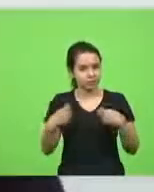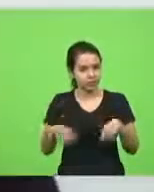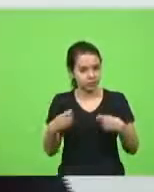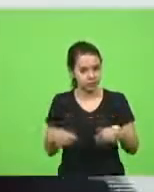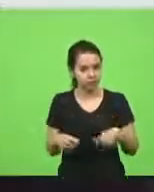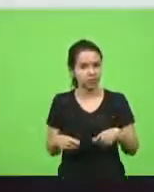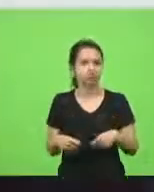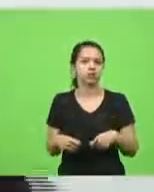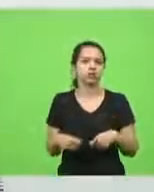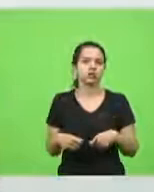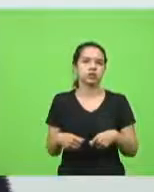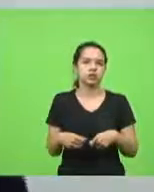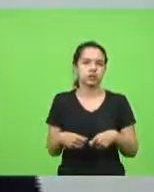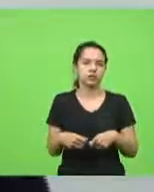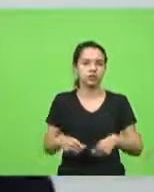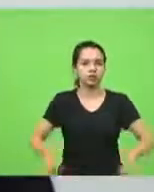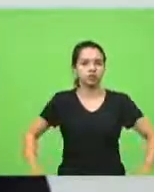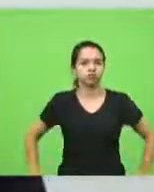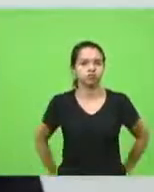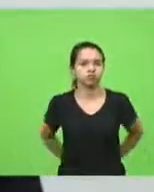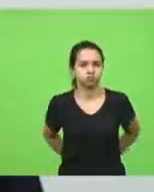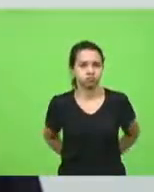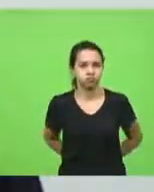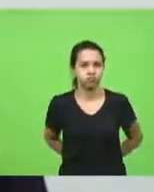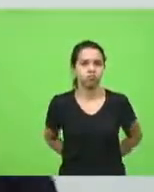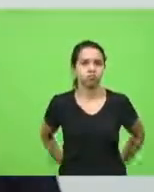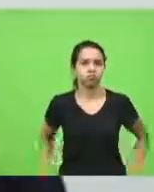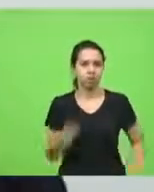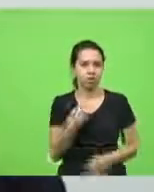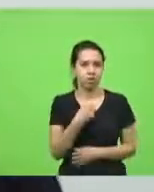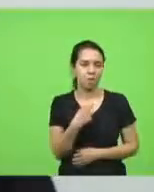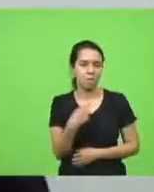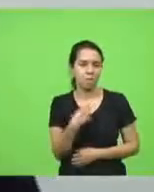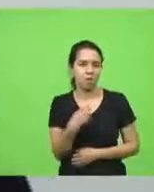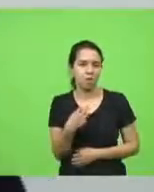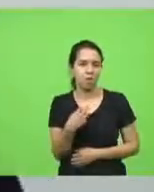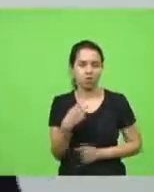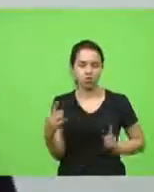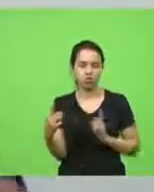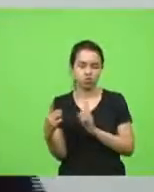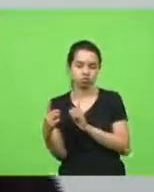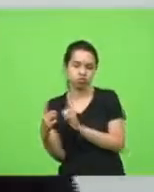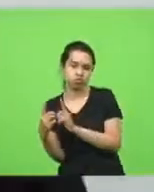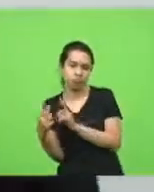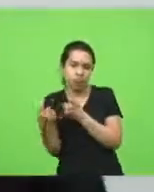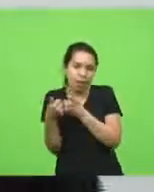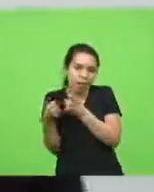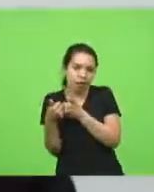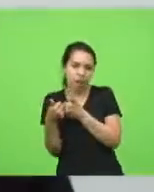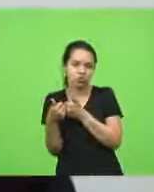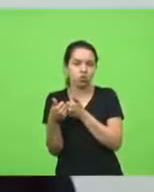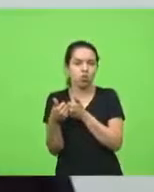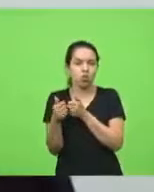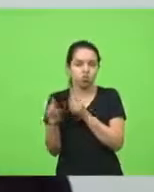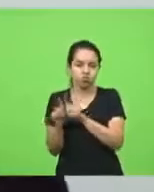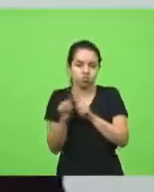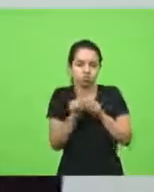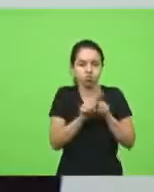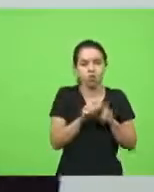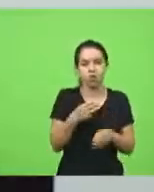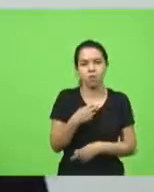braço para trás, não pode chegar perto do outro estudante, não pode usar